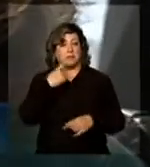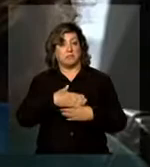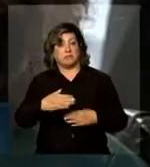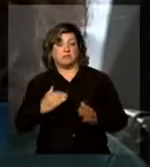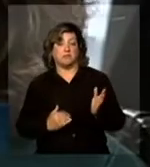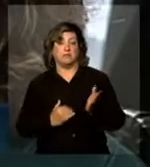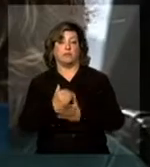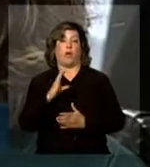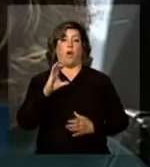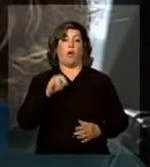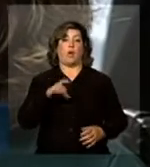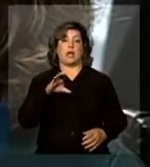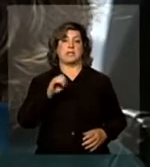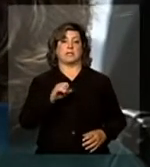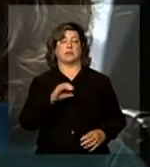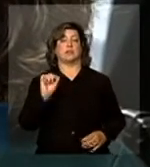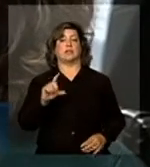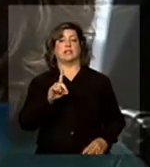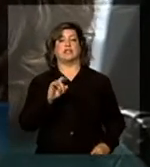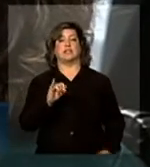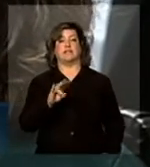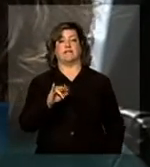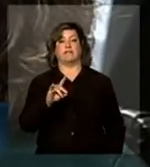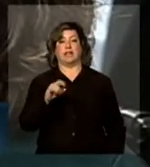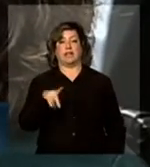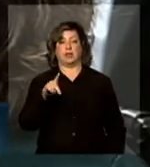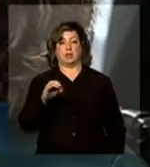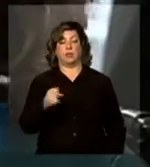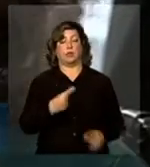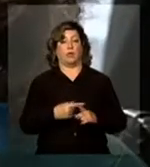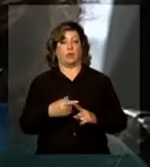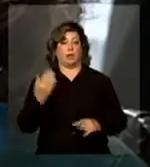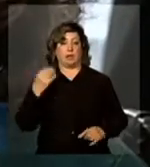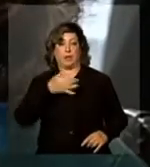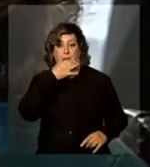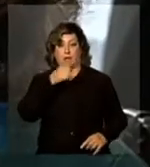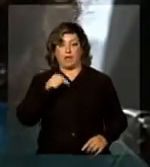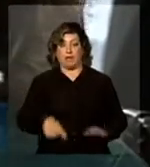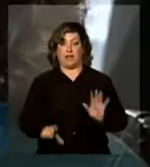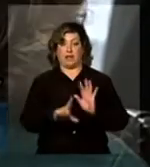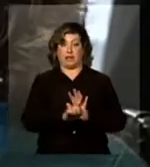das concessões e dividendos, porque na proposta de lei